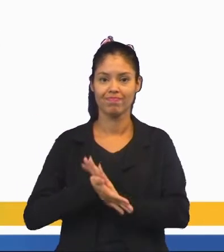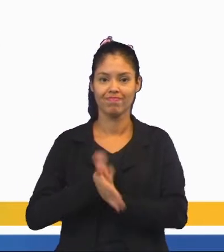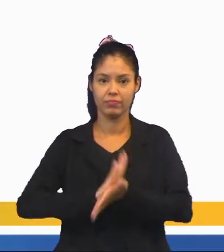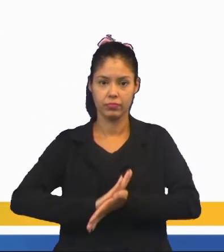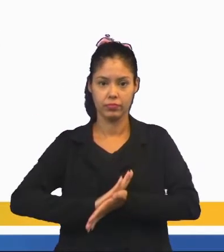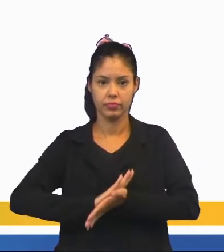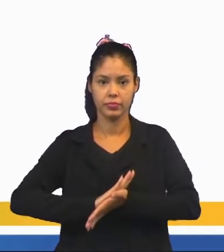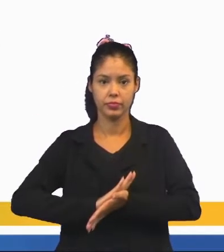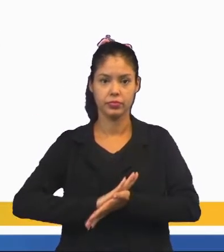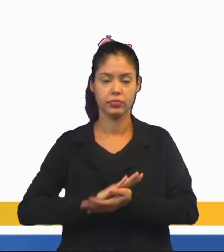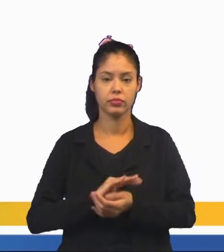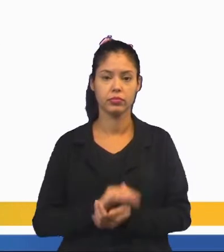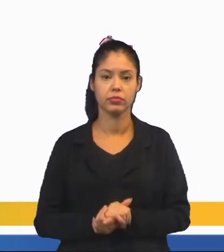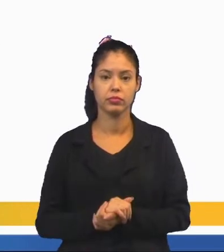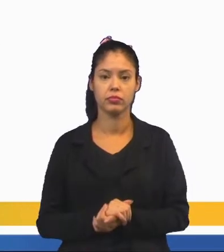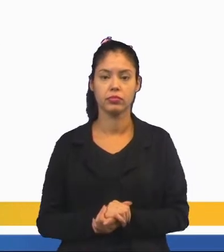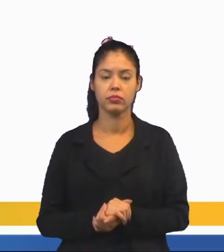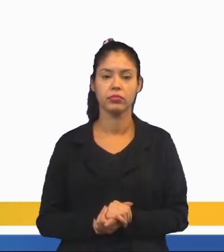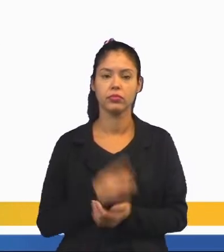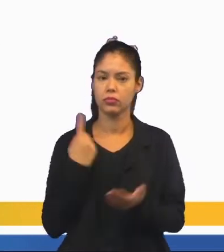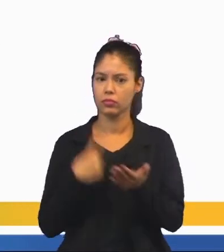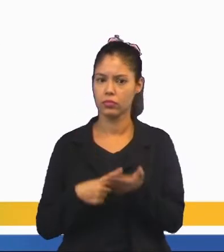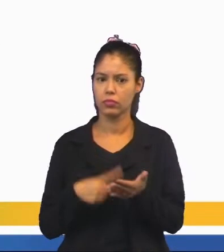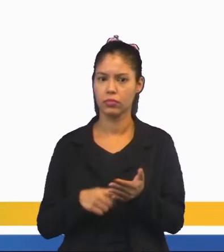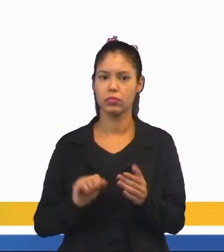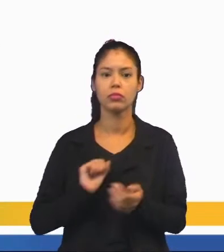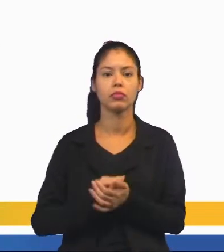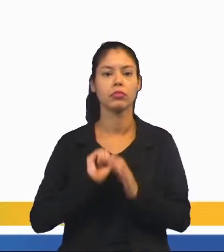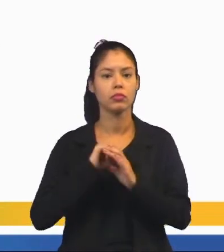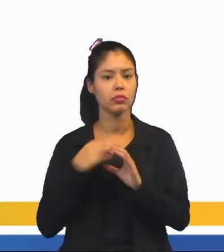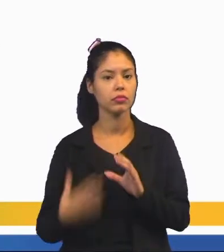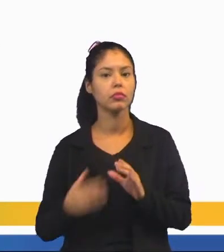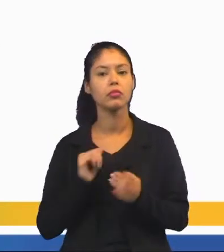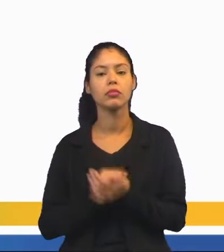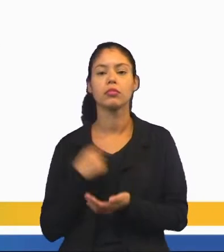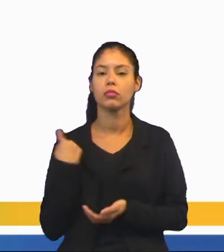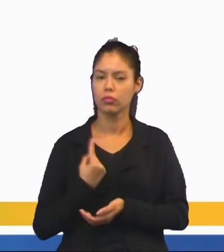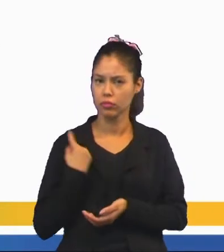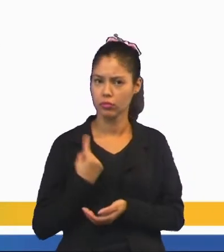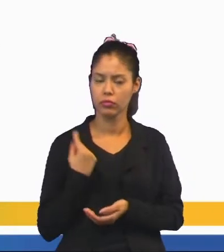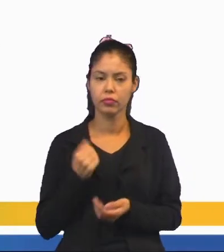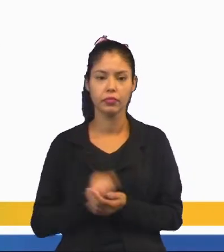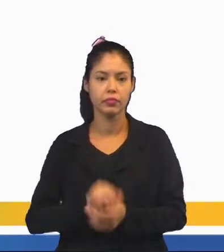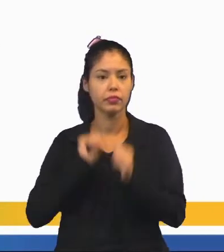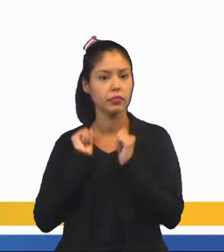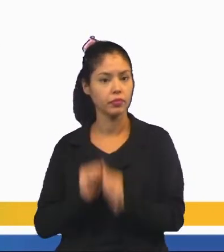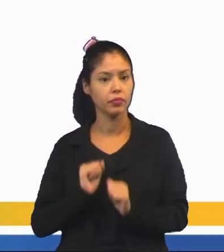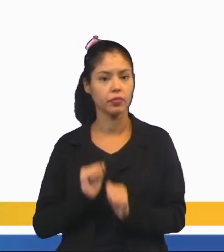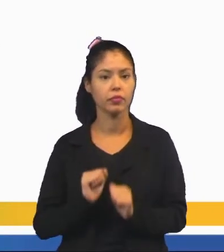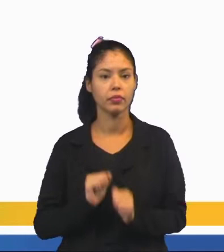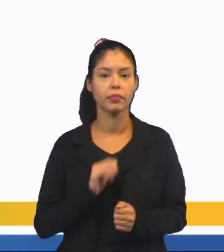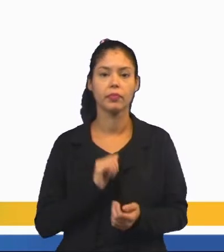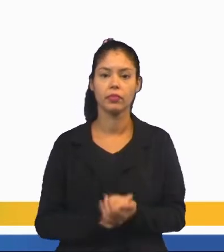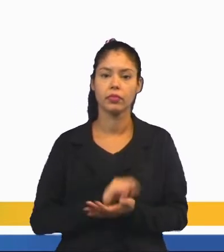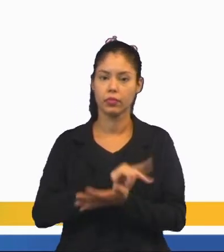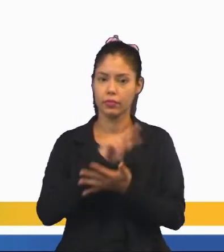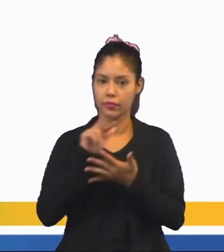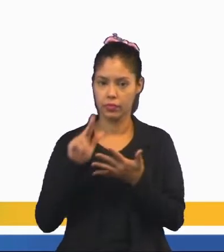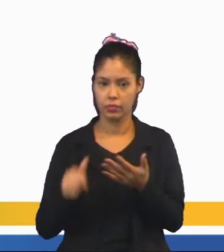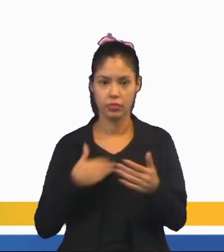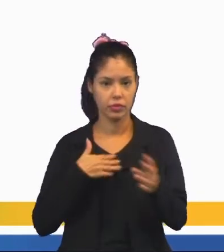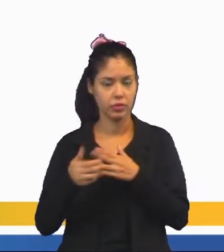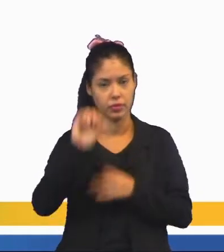na destruição das lesões, considerando suas características individualmente e